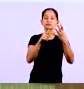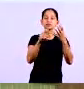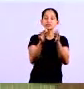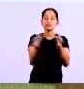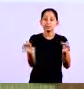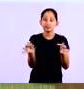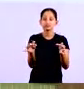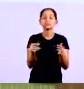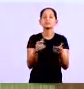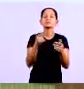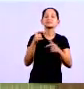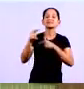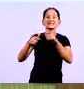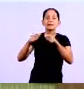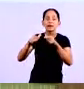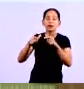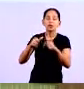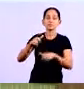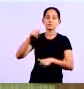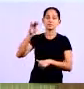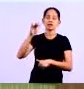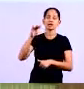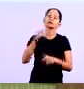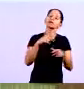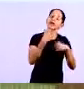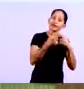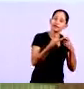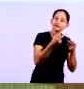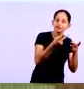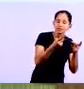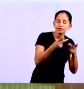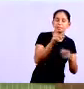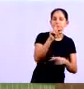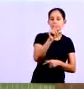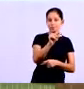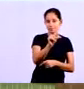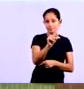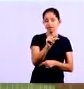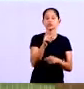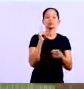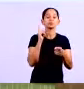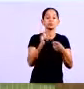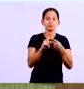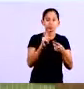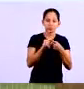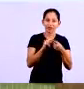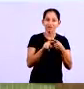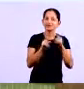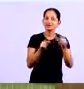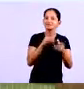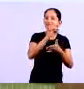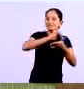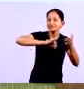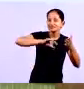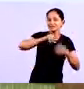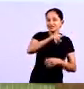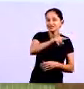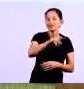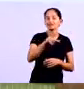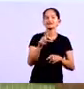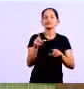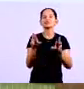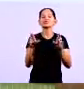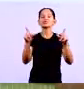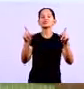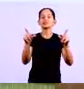coisa. Serviço paga-se mais, comércio paga-se menos, tendo a ideia de que o comércio, o valor agregado sobre o comércio